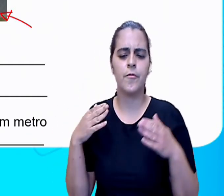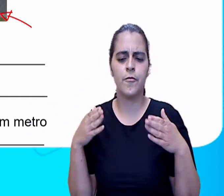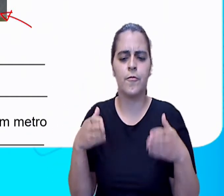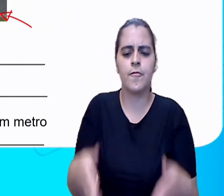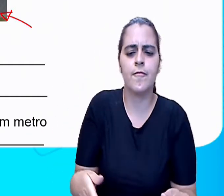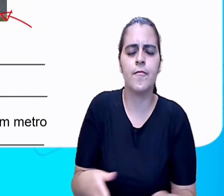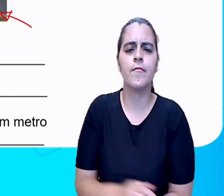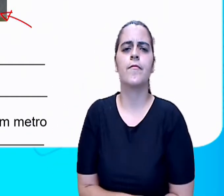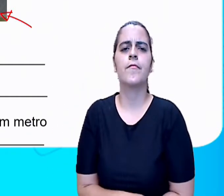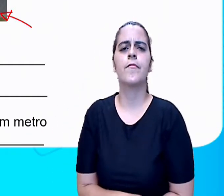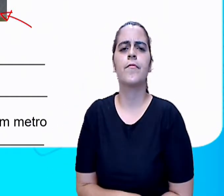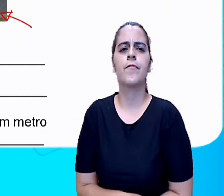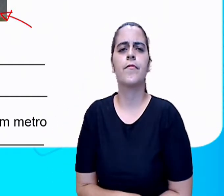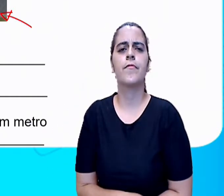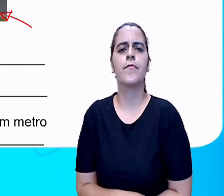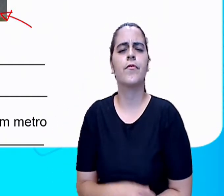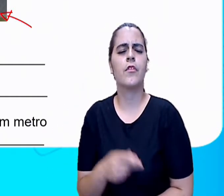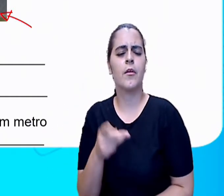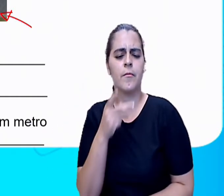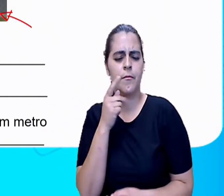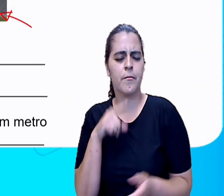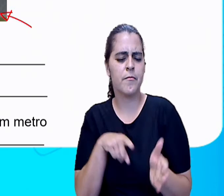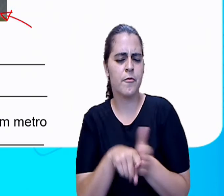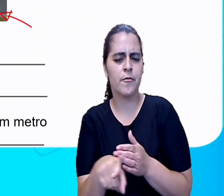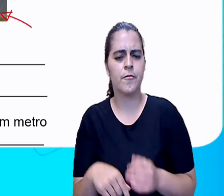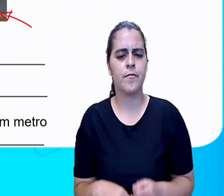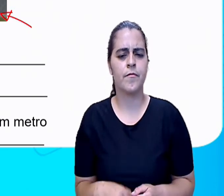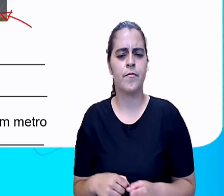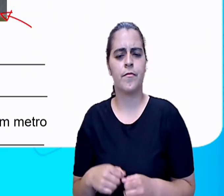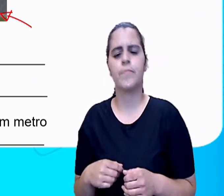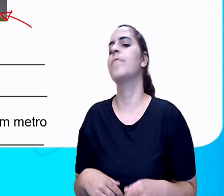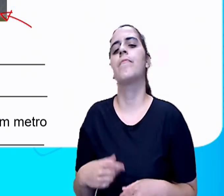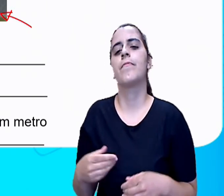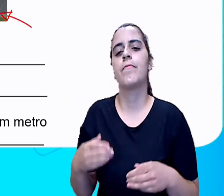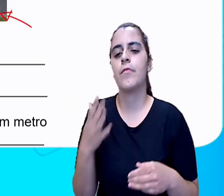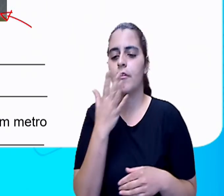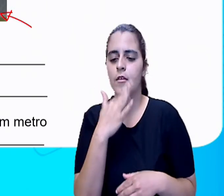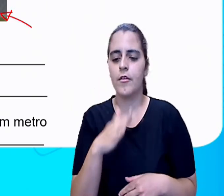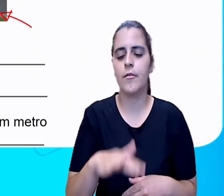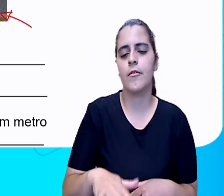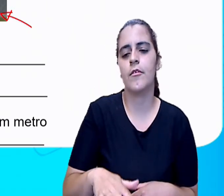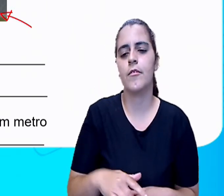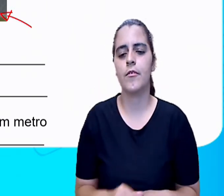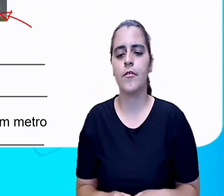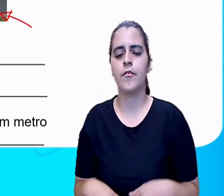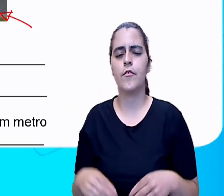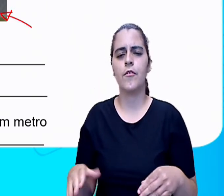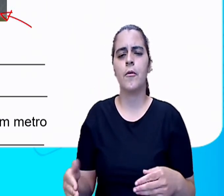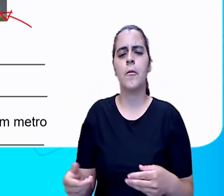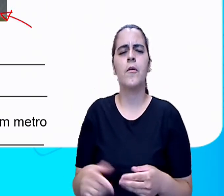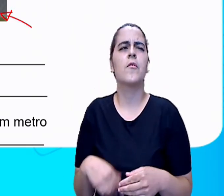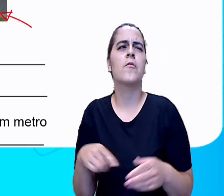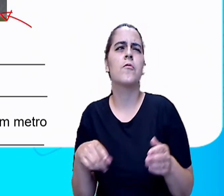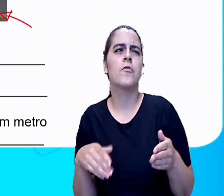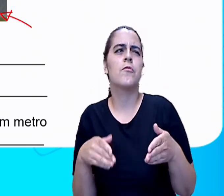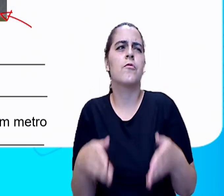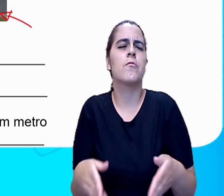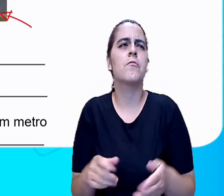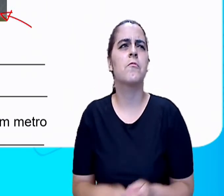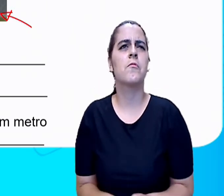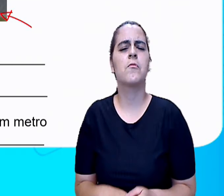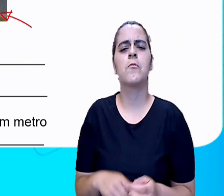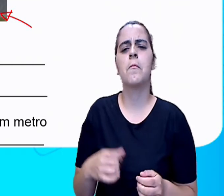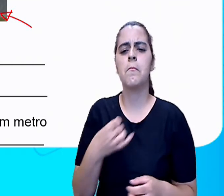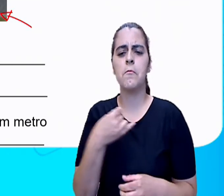chegar. Então, a pergunta está falando o seguinte, ó. A criança que acabou de saltar atingiu menos de 1